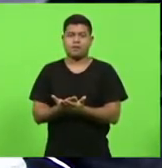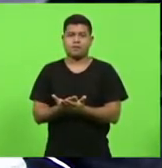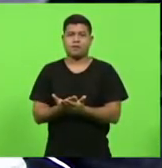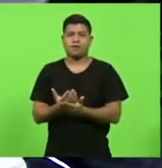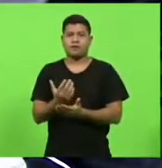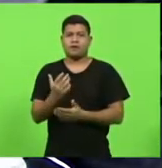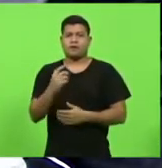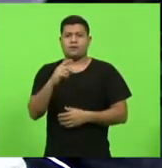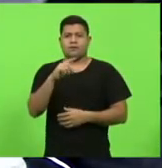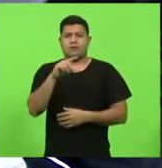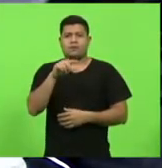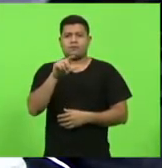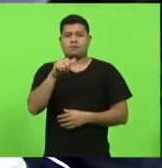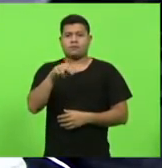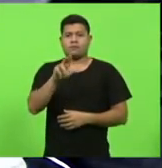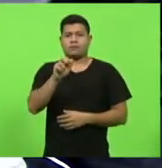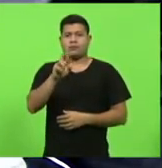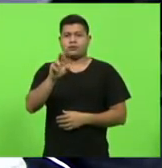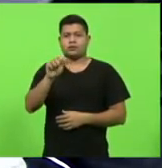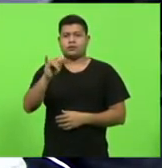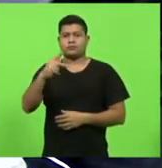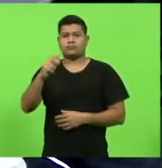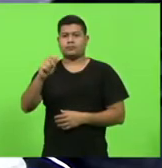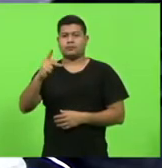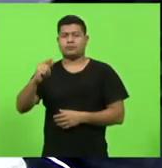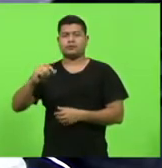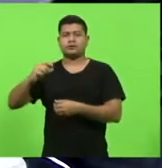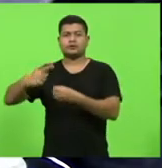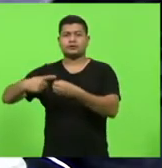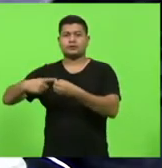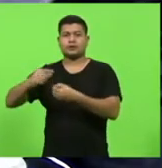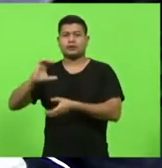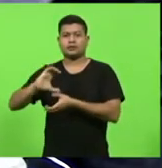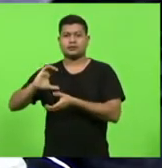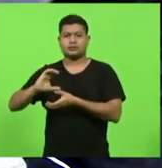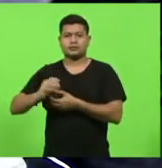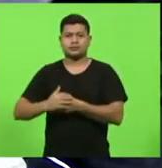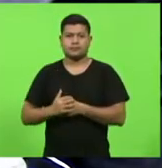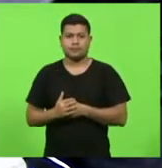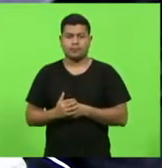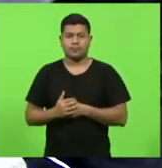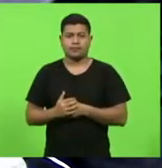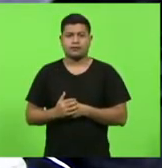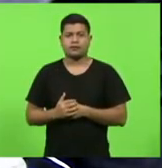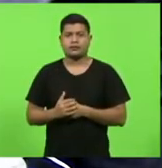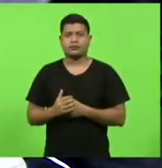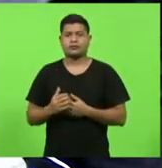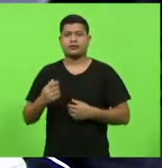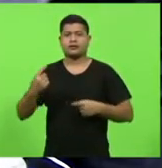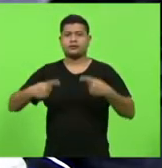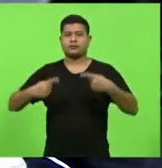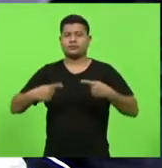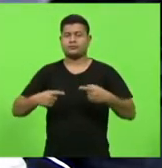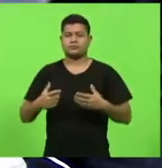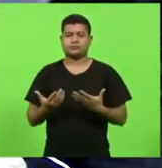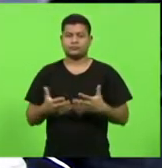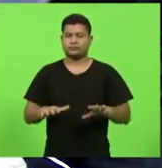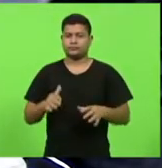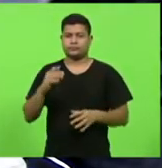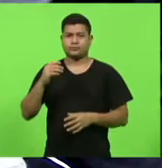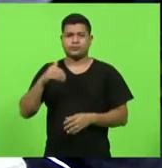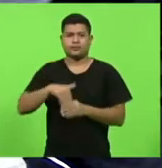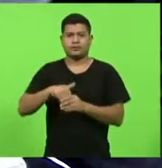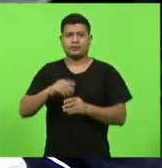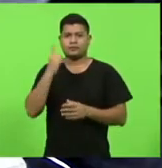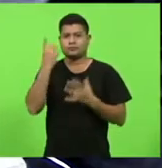Quaraipapa, localizada no município de Canelinha. Em discussão. Não havendo quem queira discutir, em votação. Deputados que aprovam, permaneçam